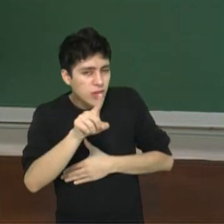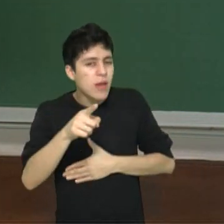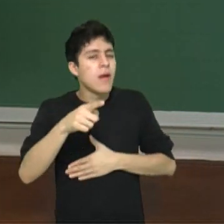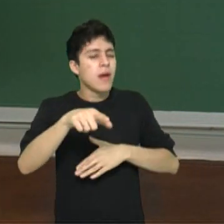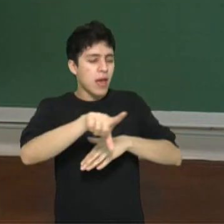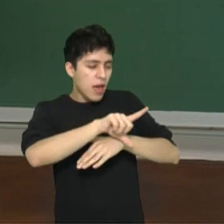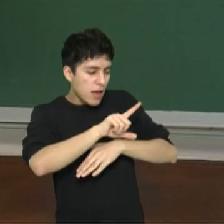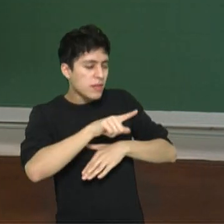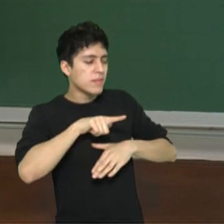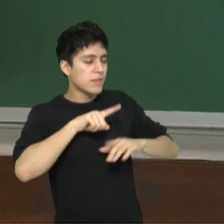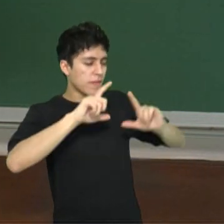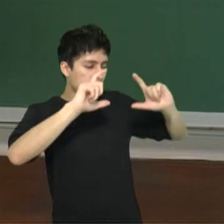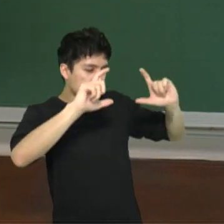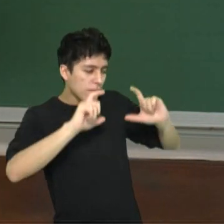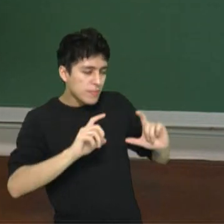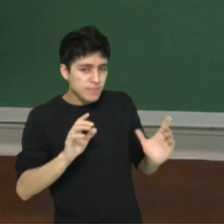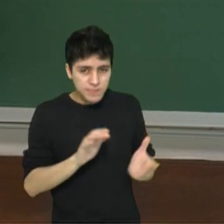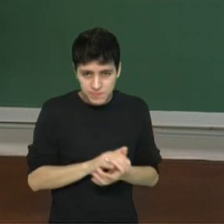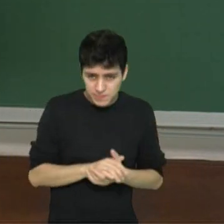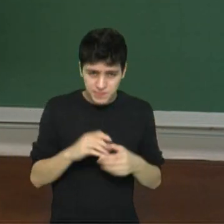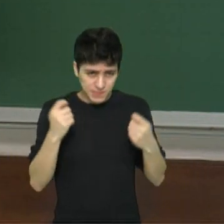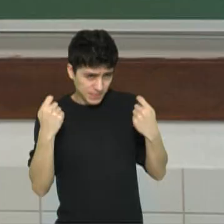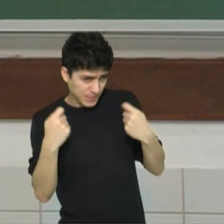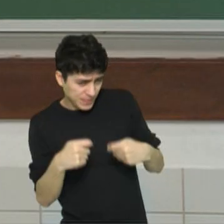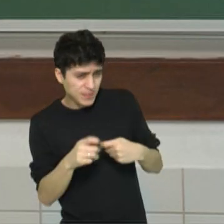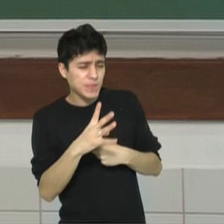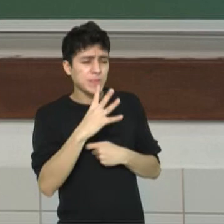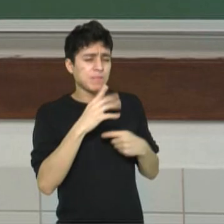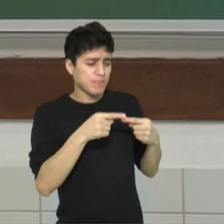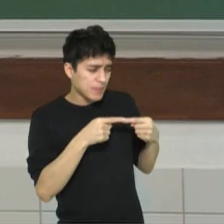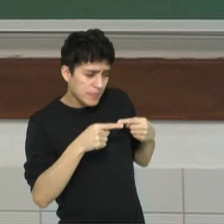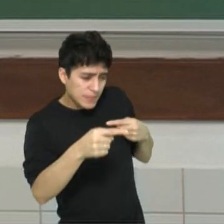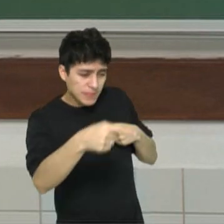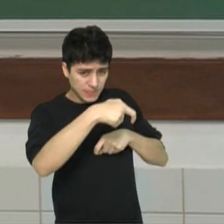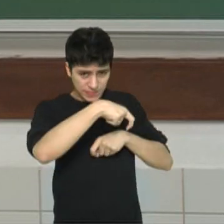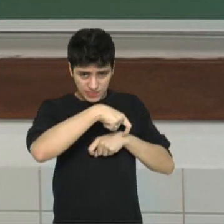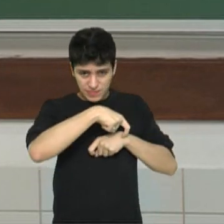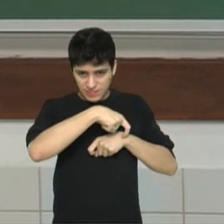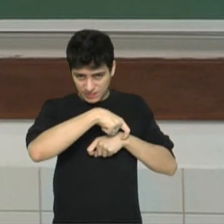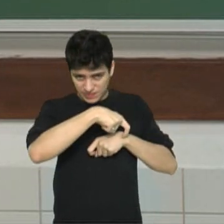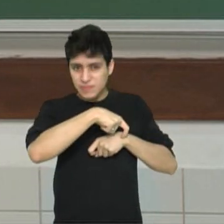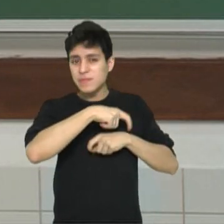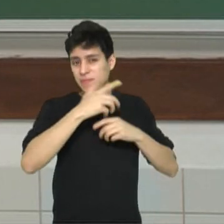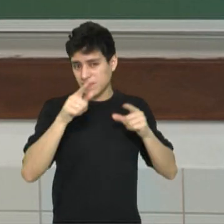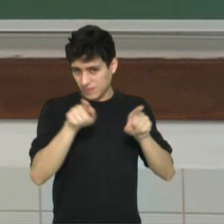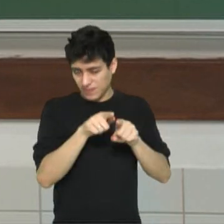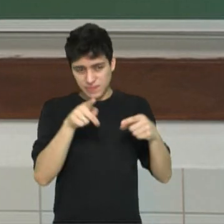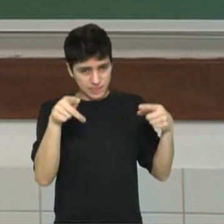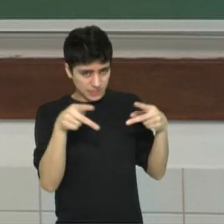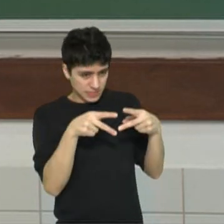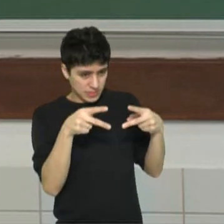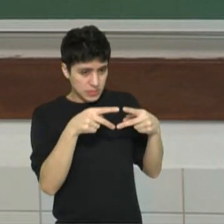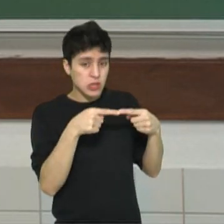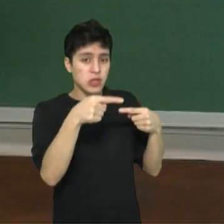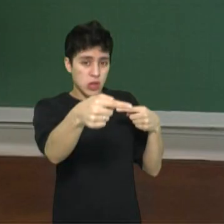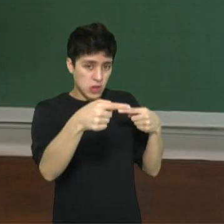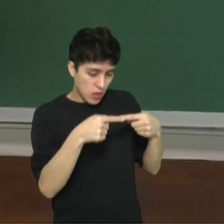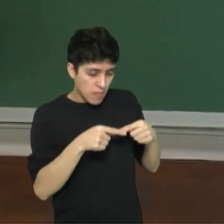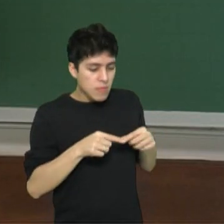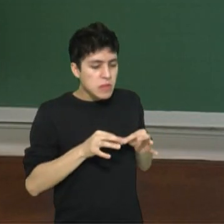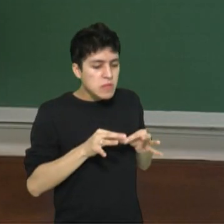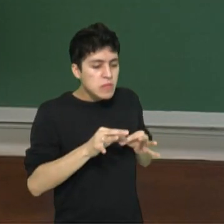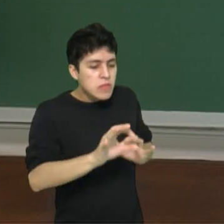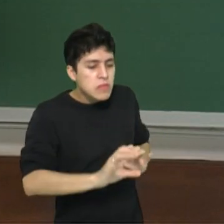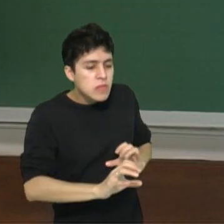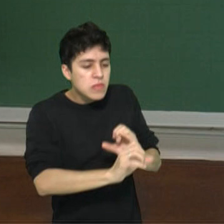você sempre, tá? A gente precisa conhecer o deslocamento e o intervalo de tempo, tá? E não esquecer